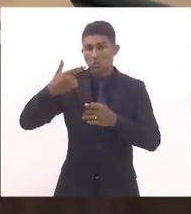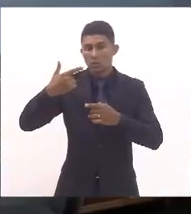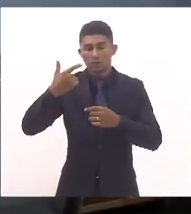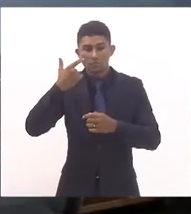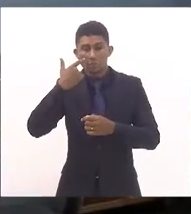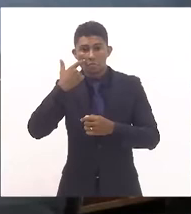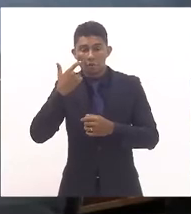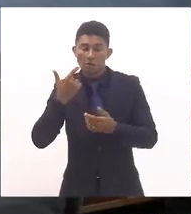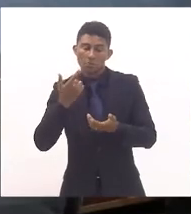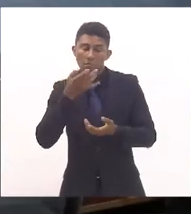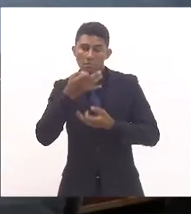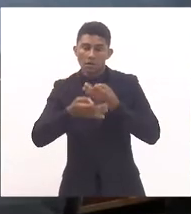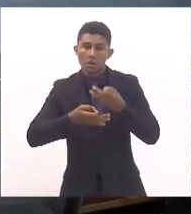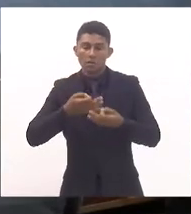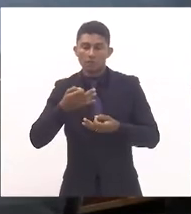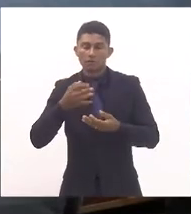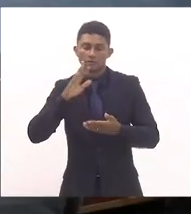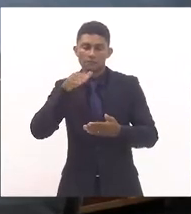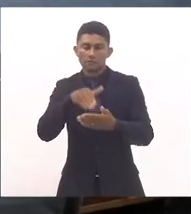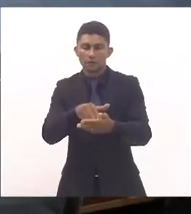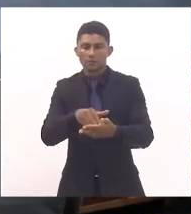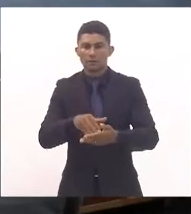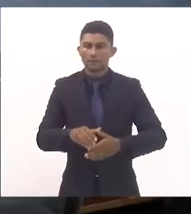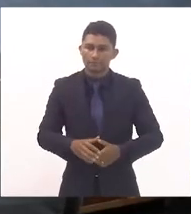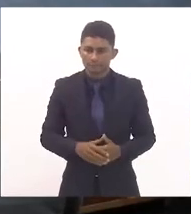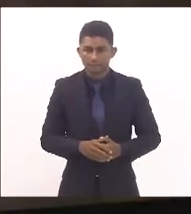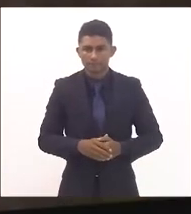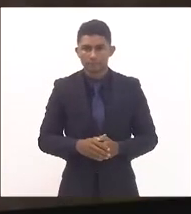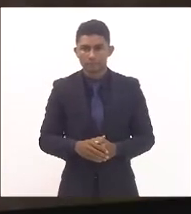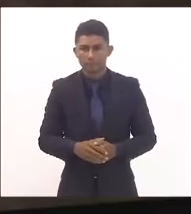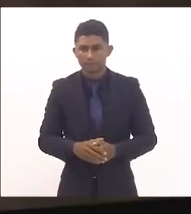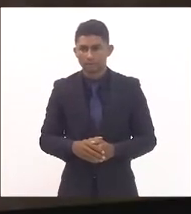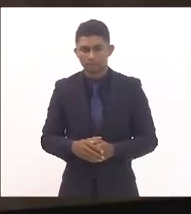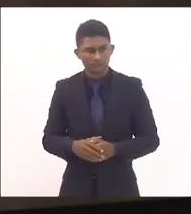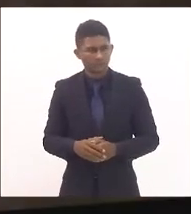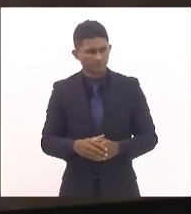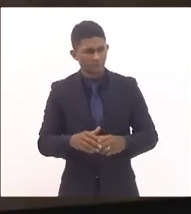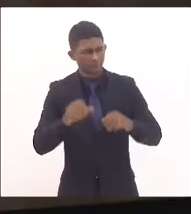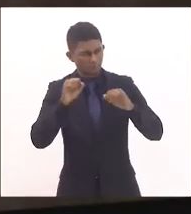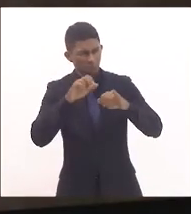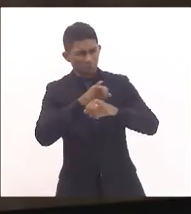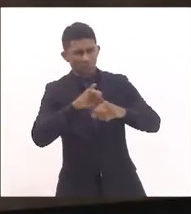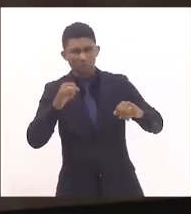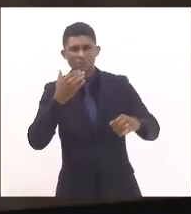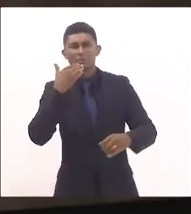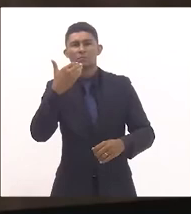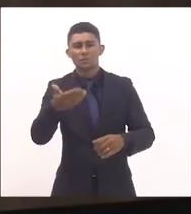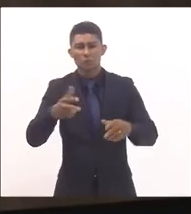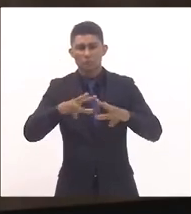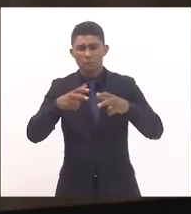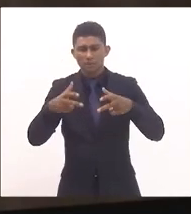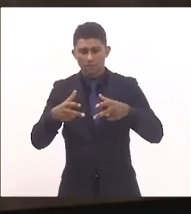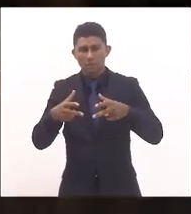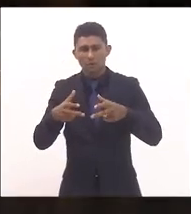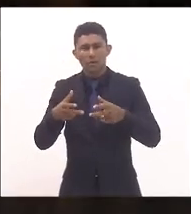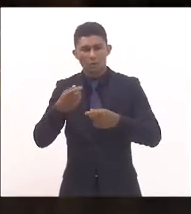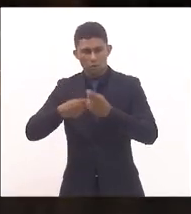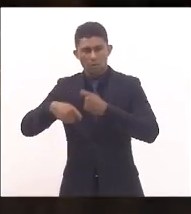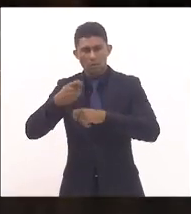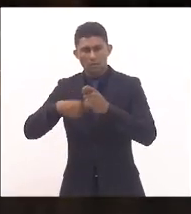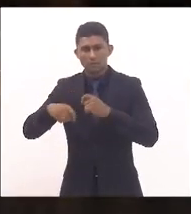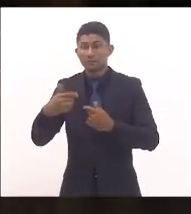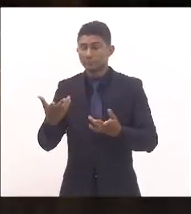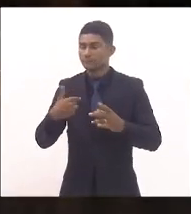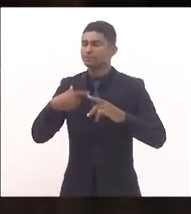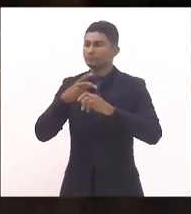parecer. Vossa Excelência poderia chamar os trabalhos à ordem, pedindo novamente parecer da Comissão de Economia, por favor? Presidência, chama os trabalhos